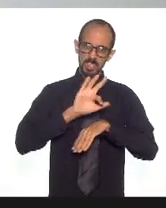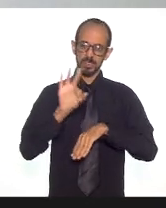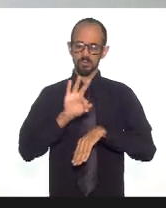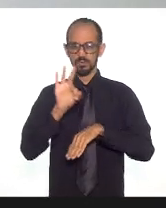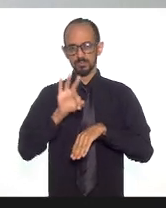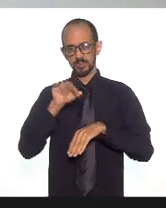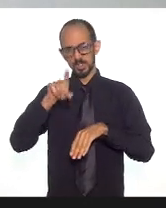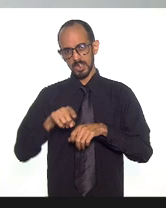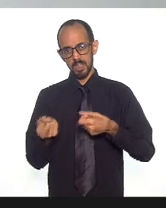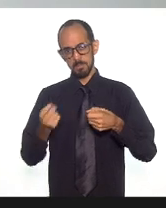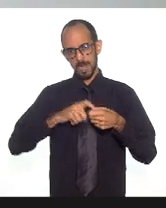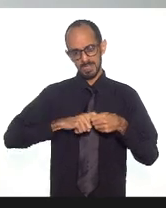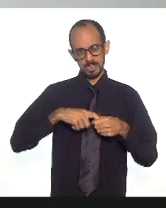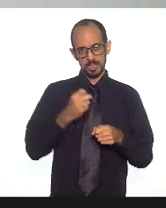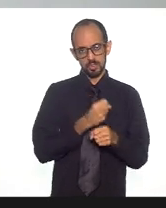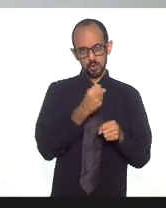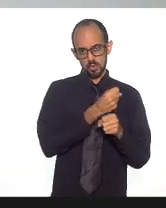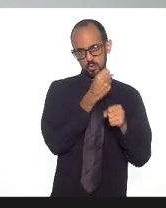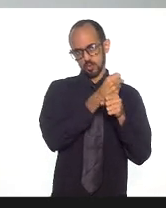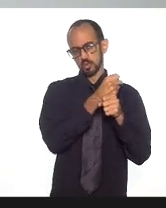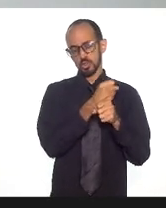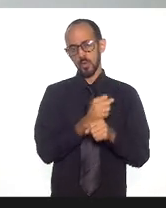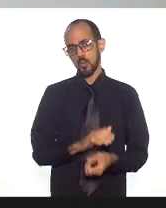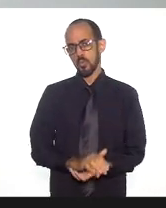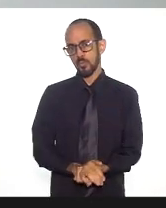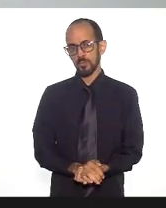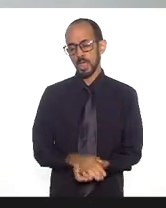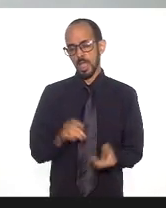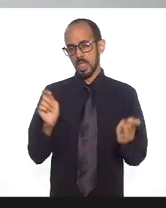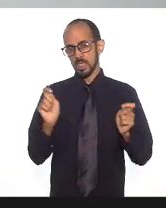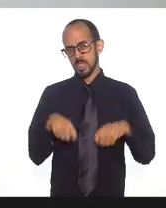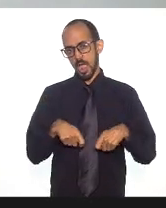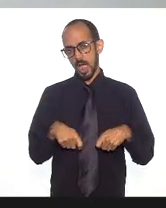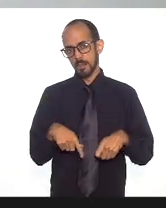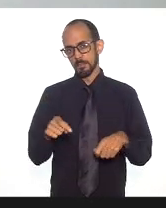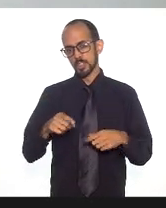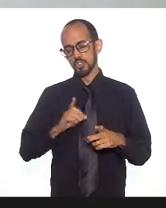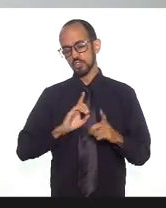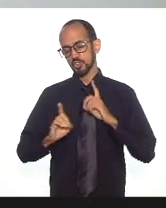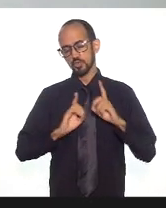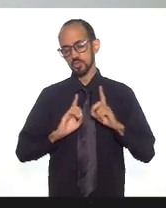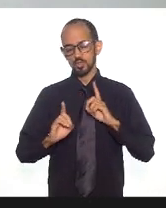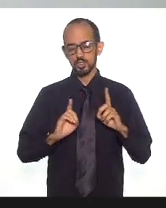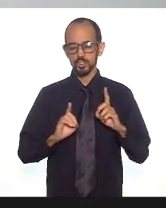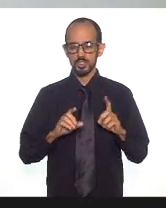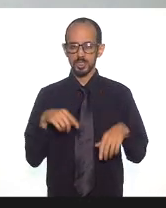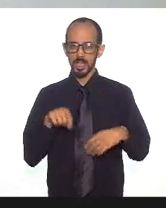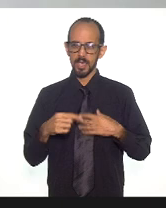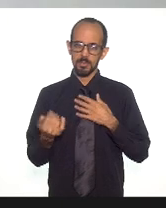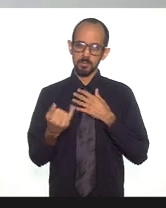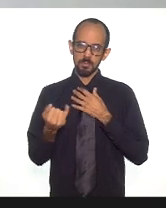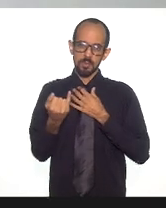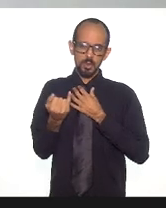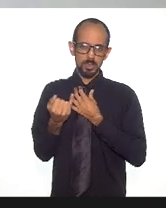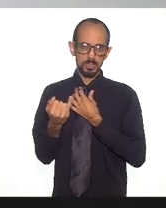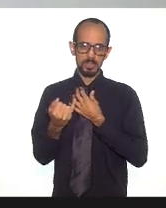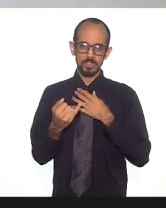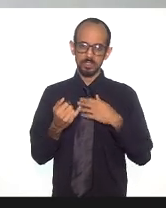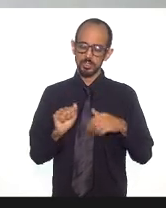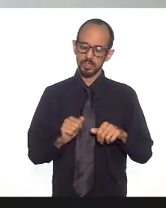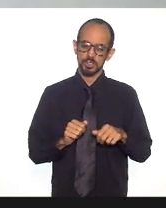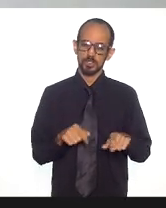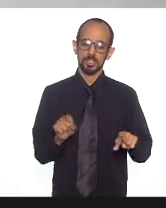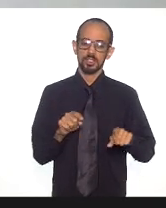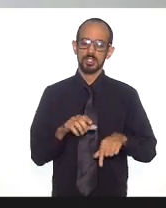parceiras, né, de construção. Então, há possibilidade no debate, que é importante, é que os atuais dirigentes da SECT, da